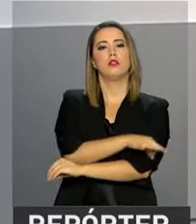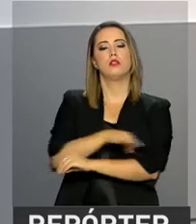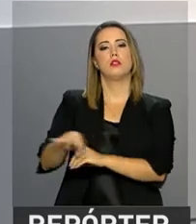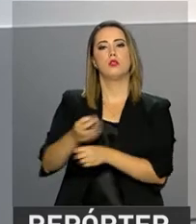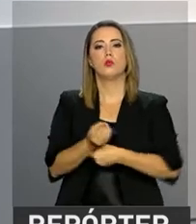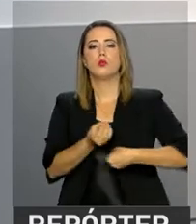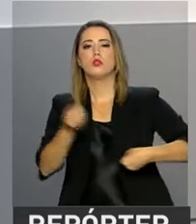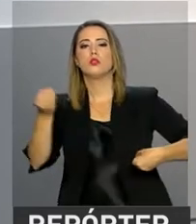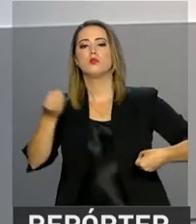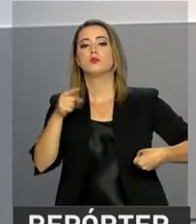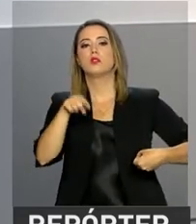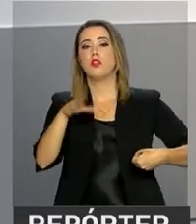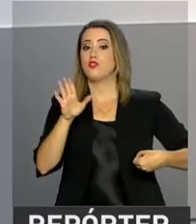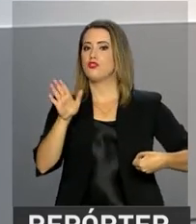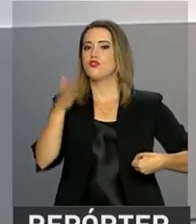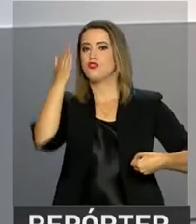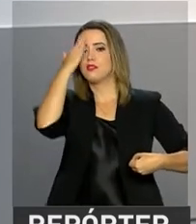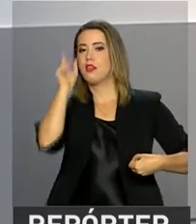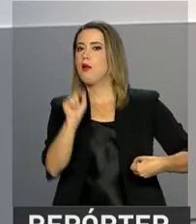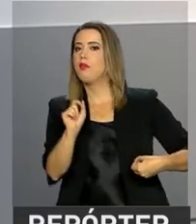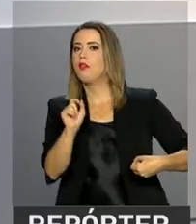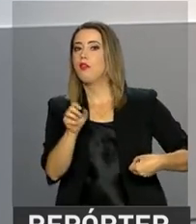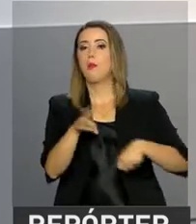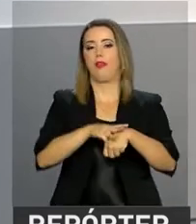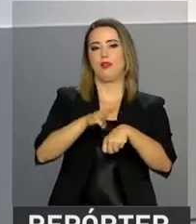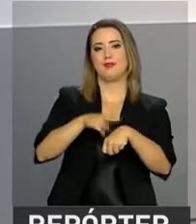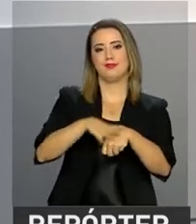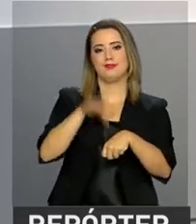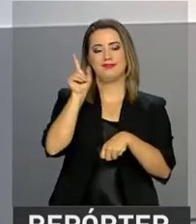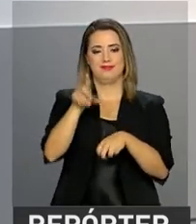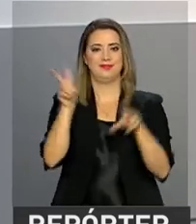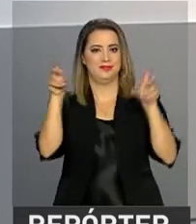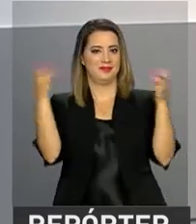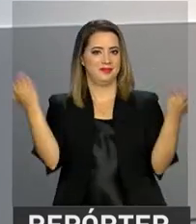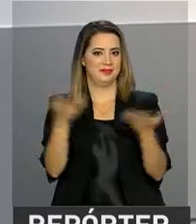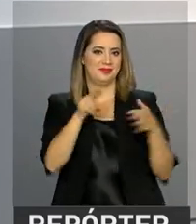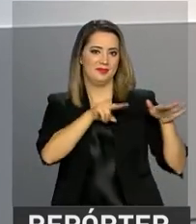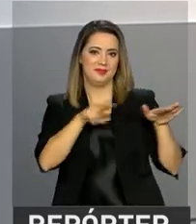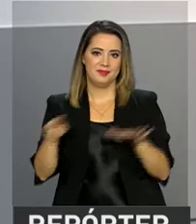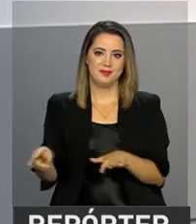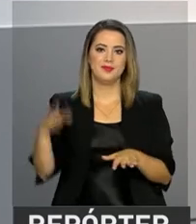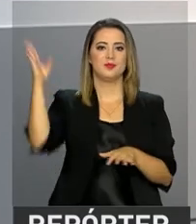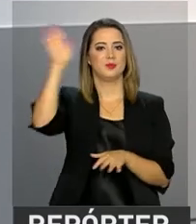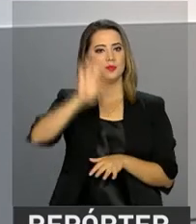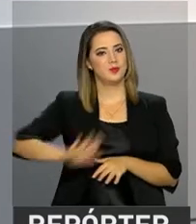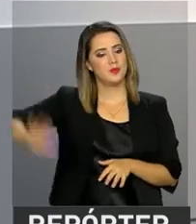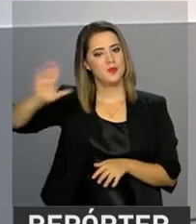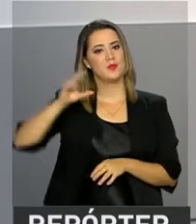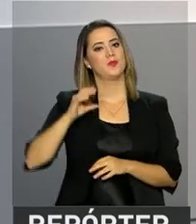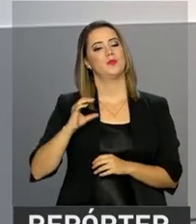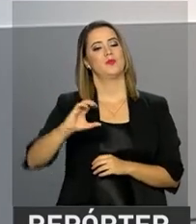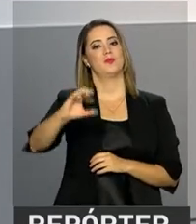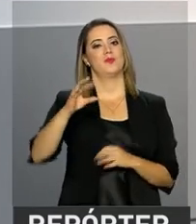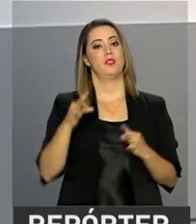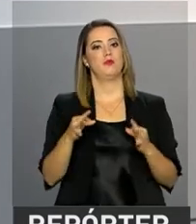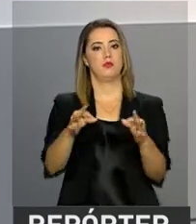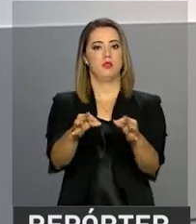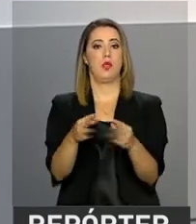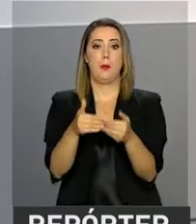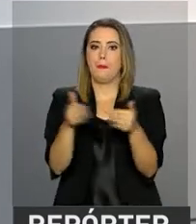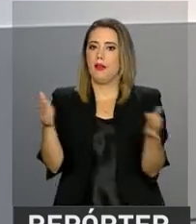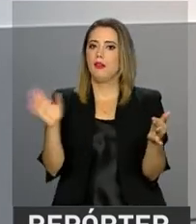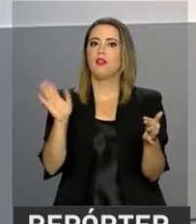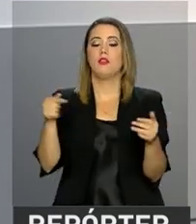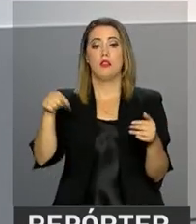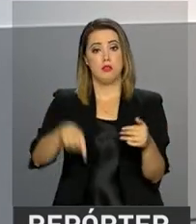engenharia já entendeu não é a matemática é o tema da edição deste ano da semana nacional de ciência e tecnologia aberta